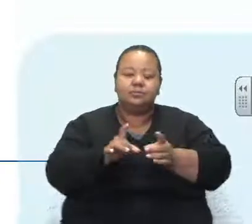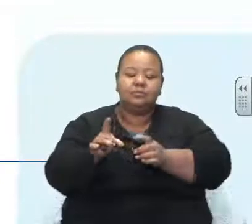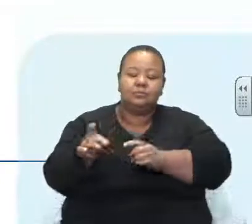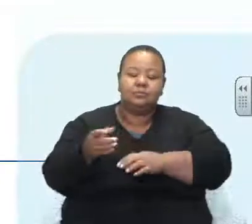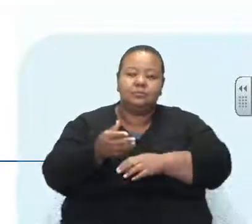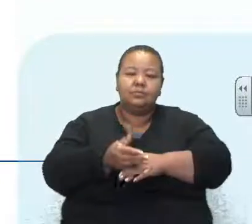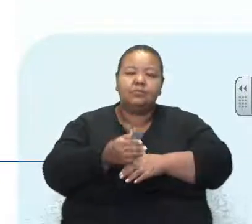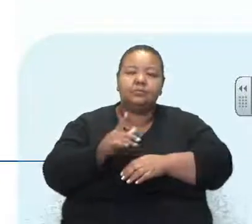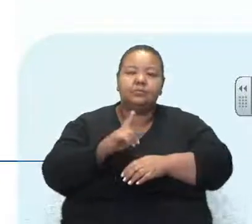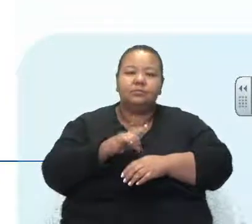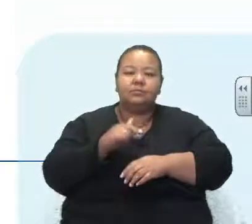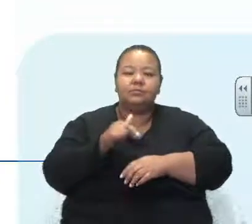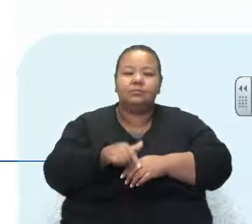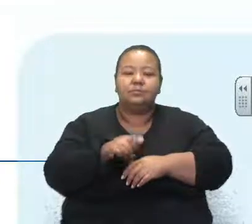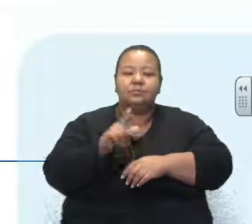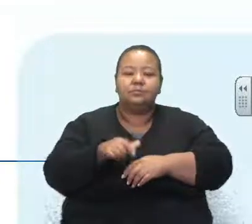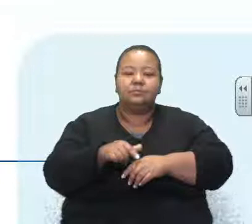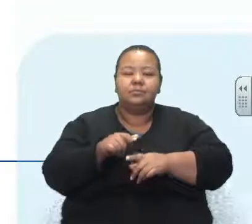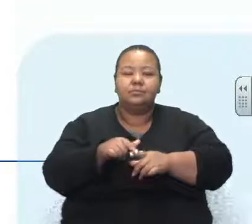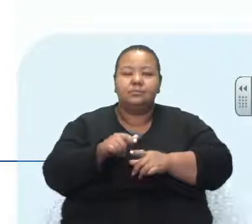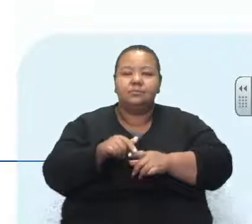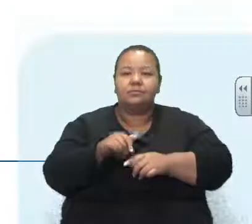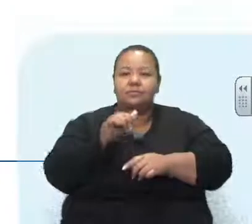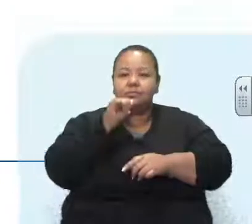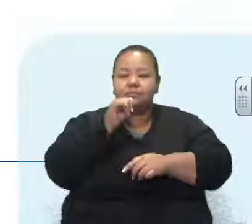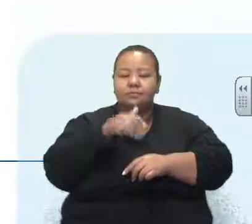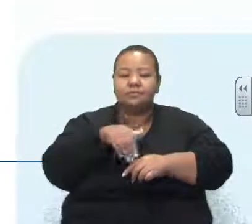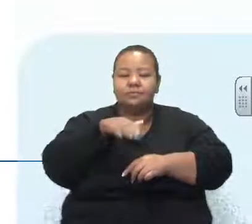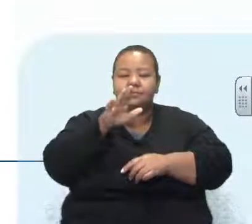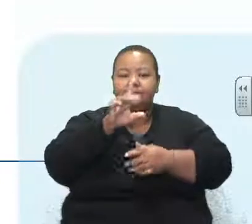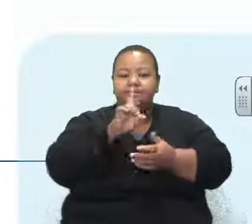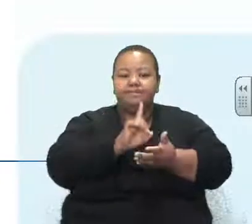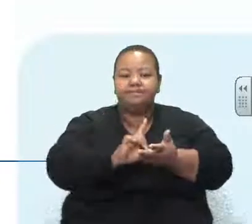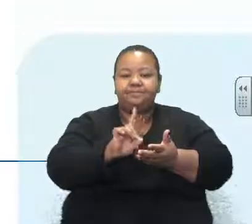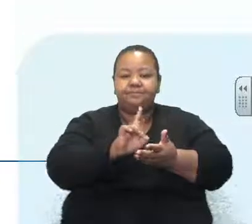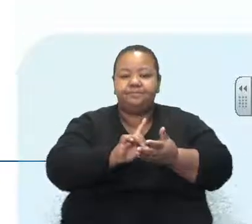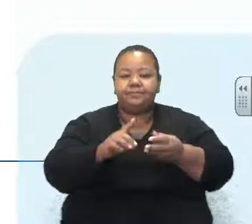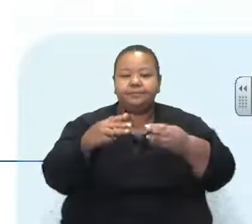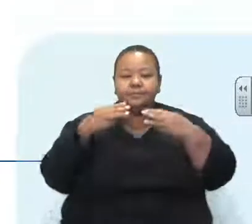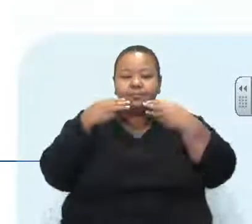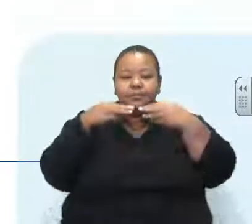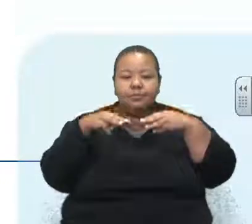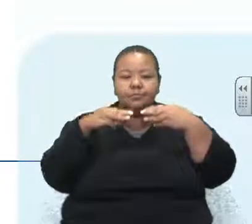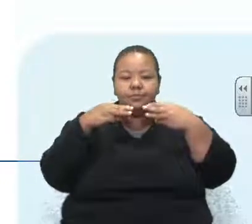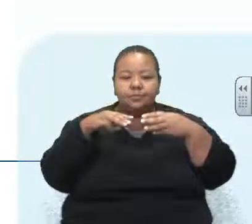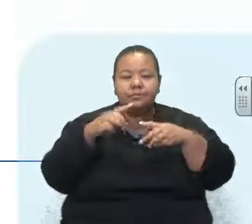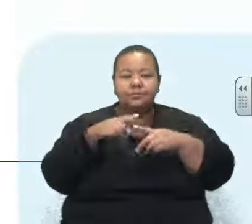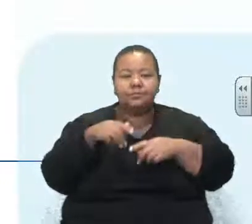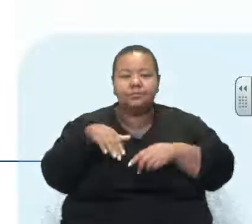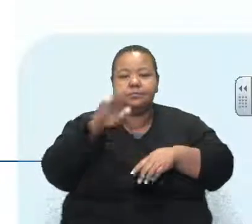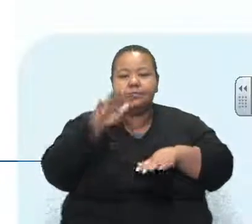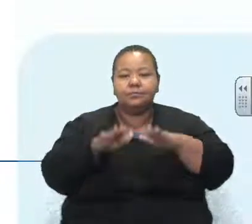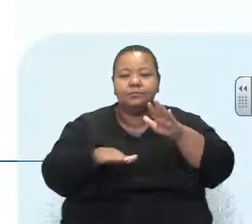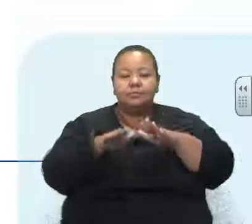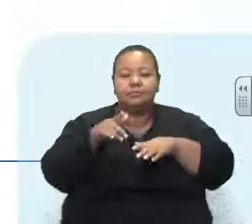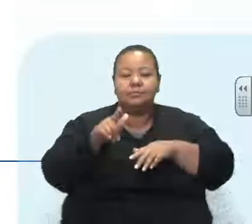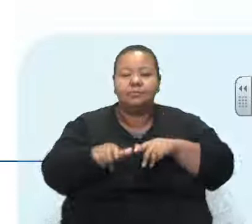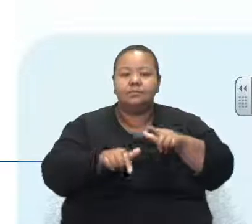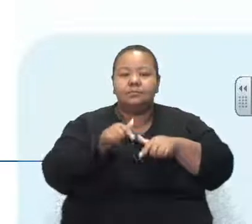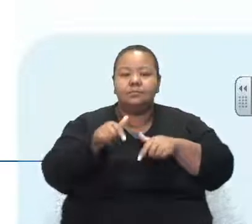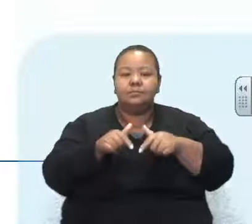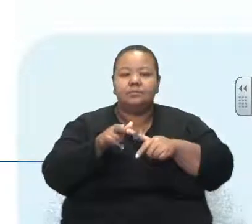né? Então, eu tenho ele acaba sendo uma maior despesa do marketing, porque geralmente, a maioria das vezes, trabalha de